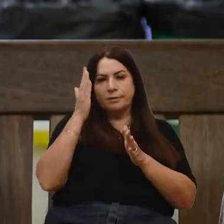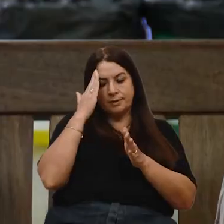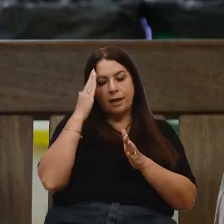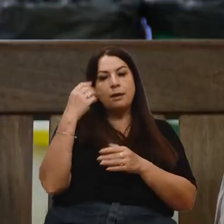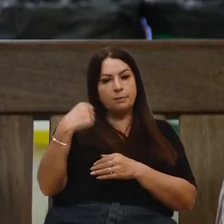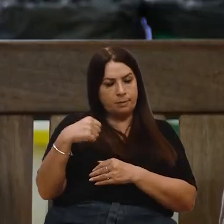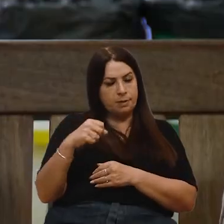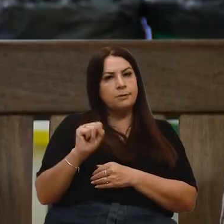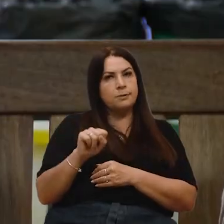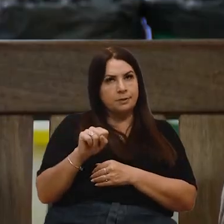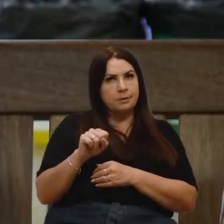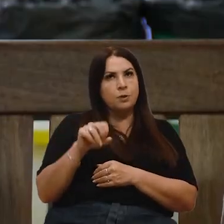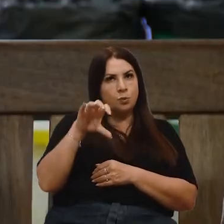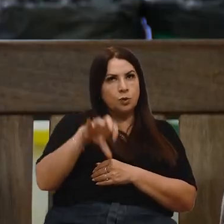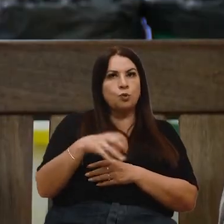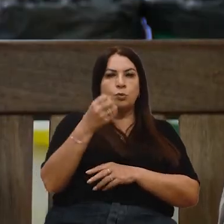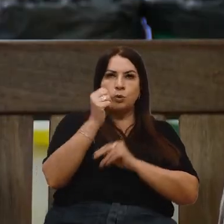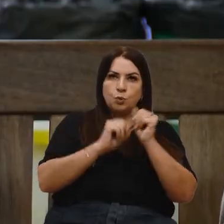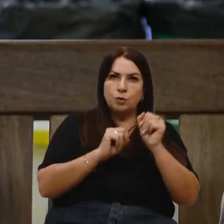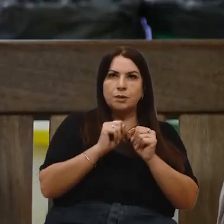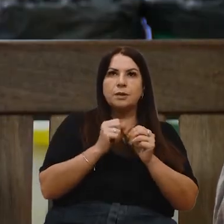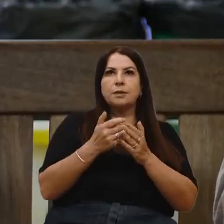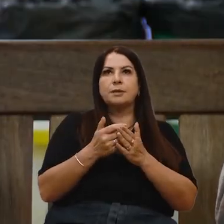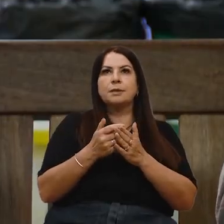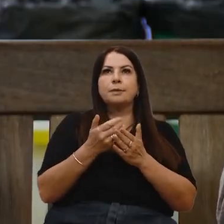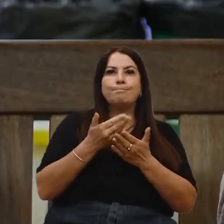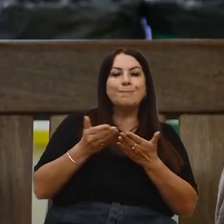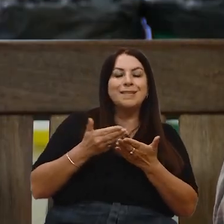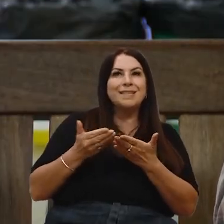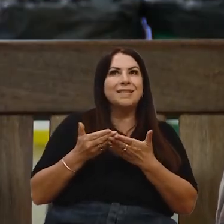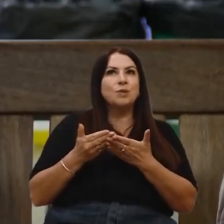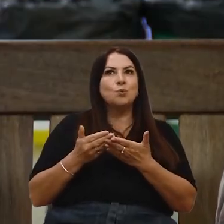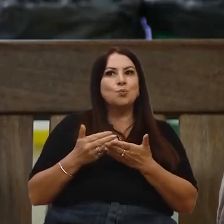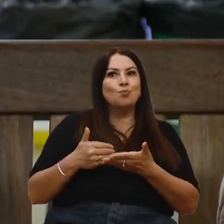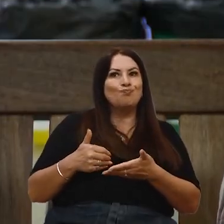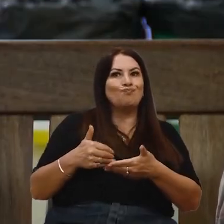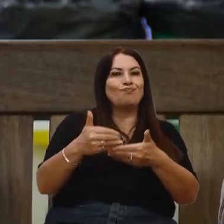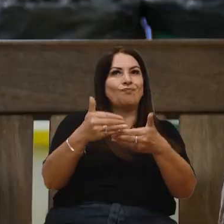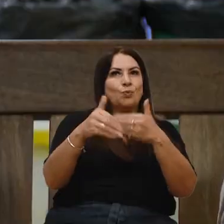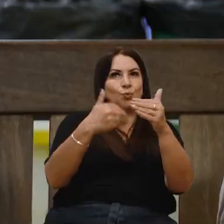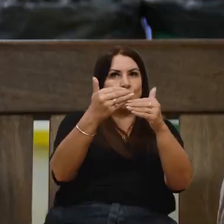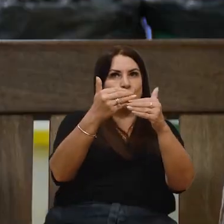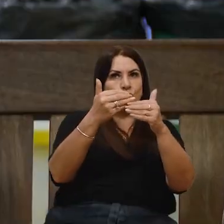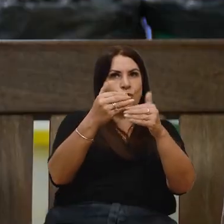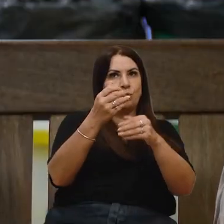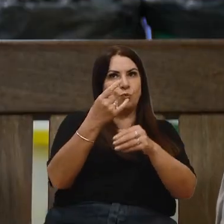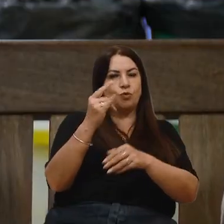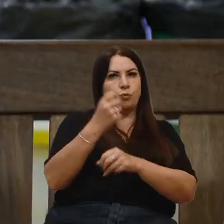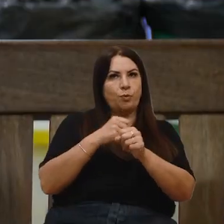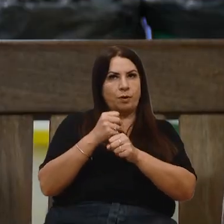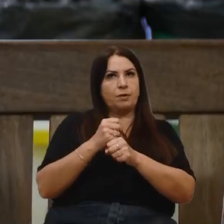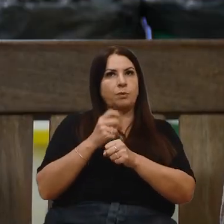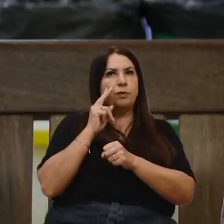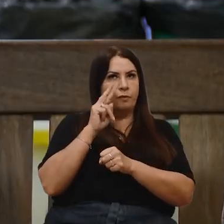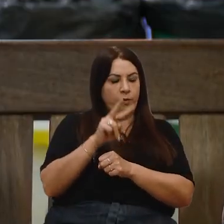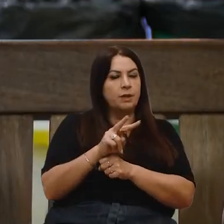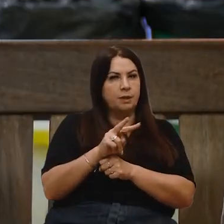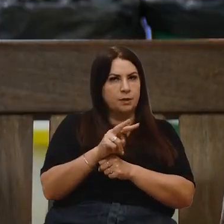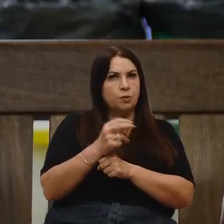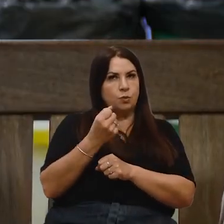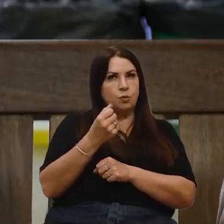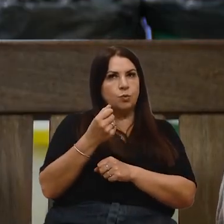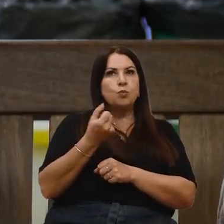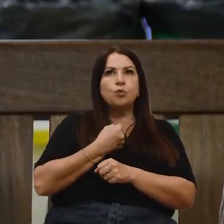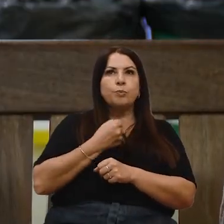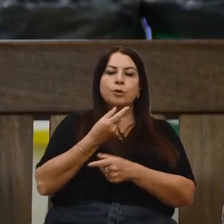a gente está precisando, sim. O nosso setor industrial perdeu bastante o ritmo no último ano. Acho que vocês devem ter visto